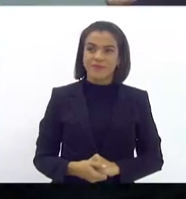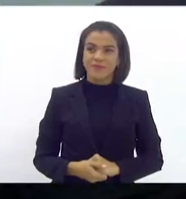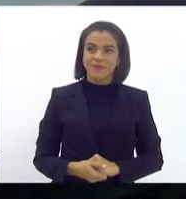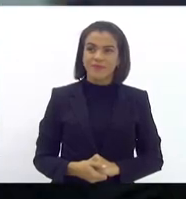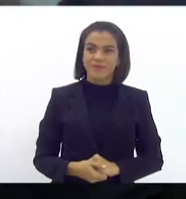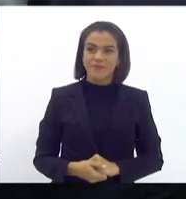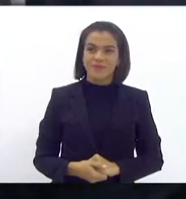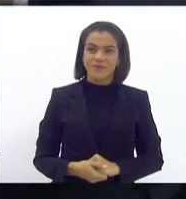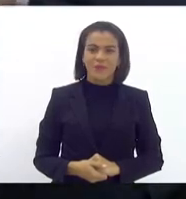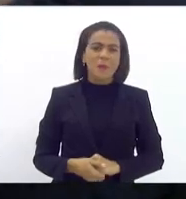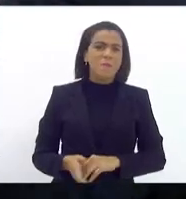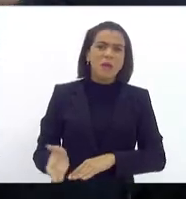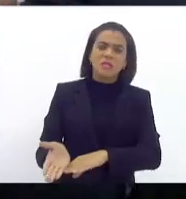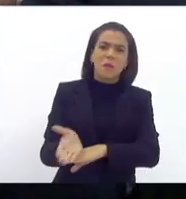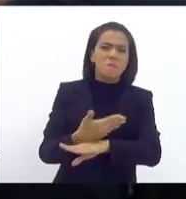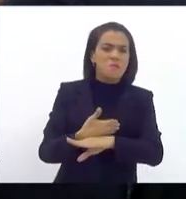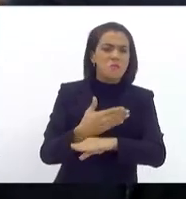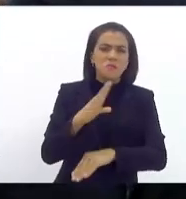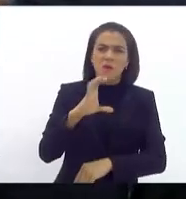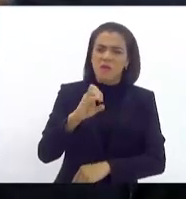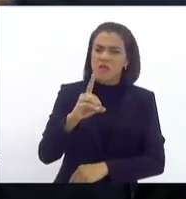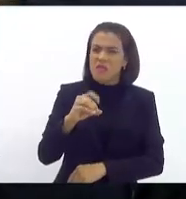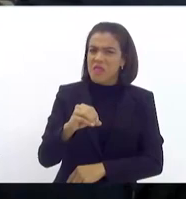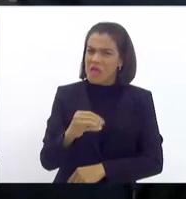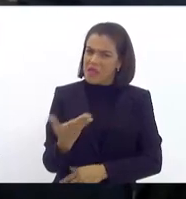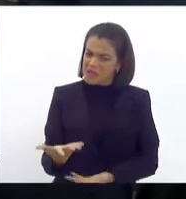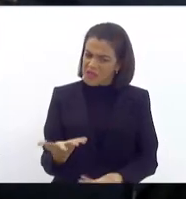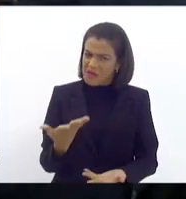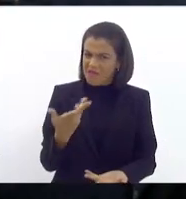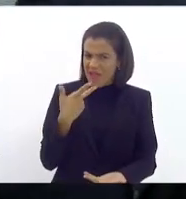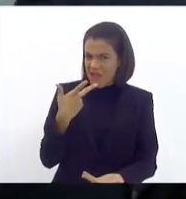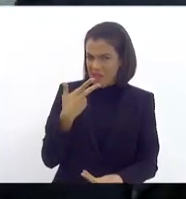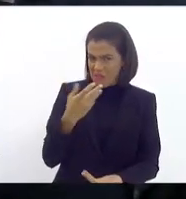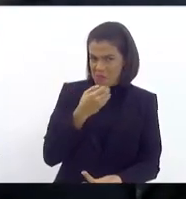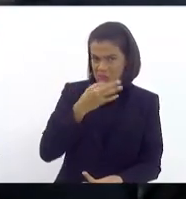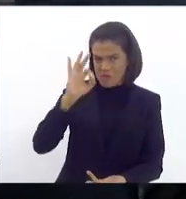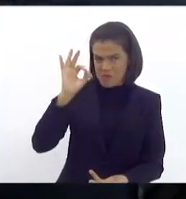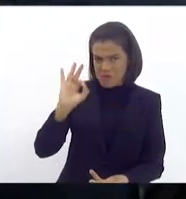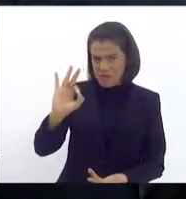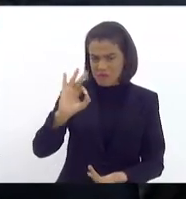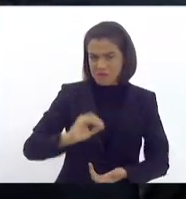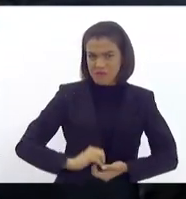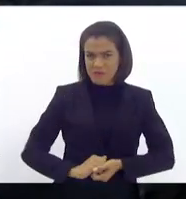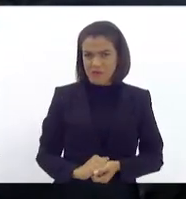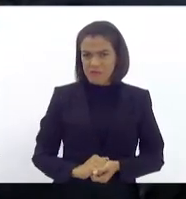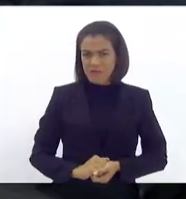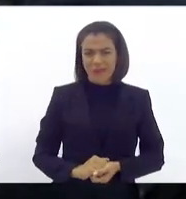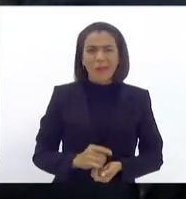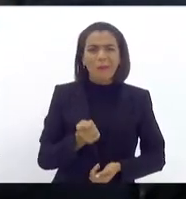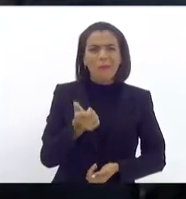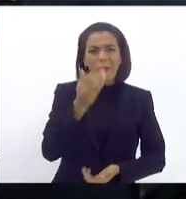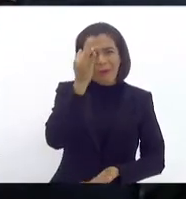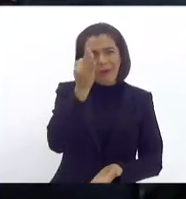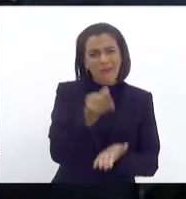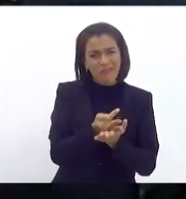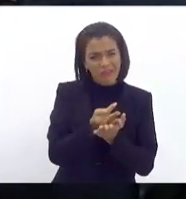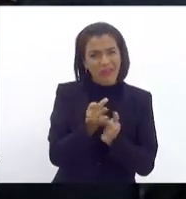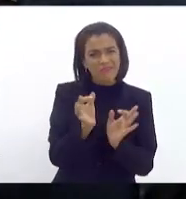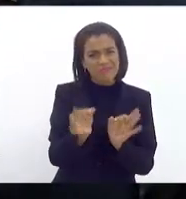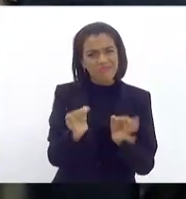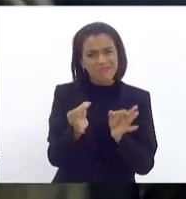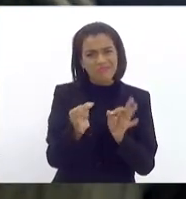Mas está muito cedo para você achar que não deu certo. Eu, hein? O médico falou que há 2 horas já saiu andando. Está com pouca fé, deputado. Eu estava querendo jogar bola